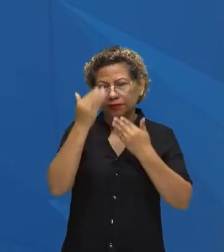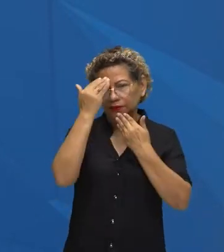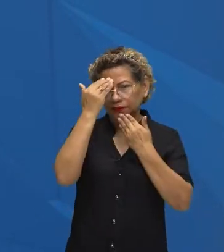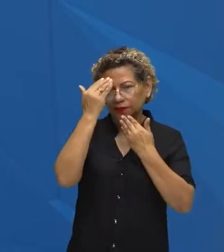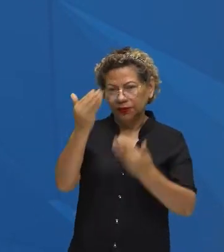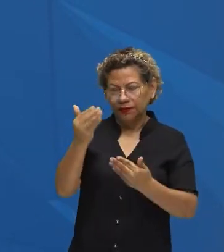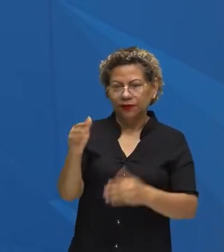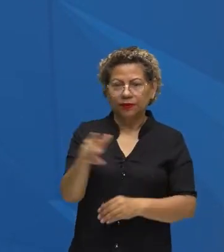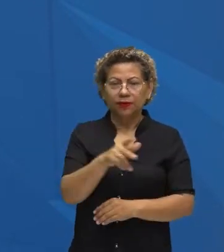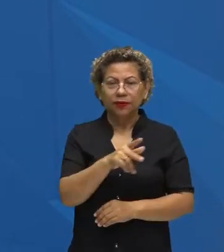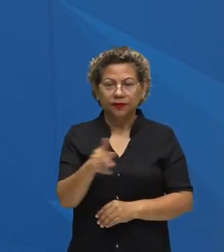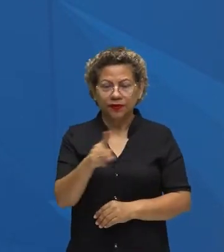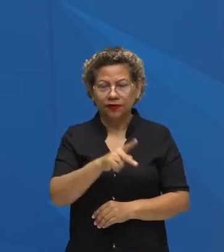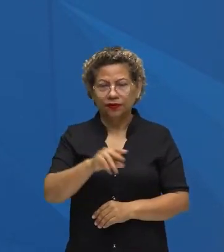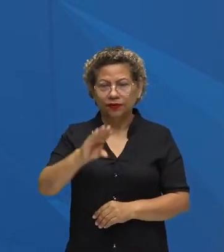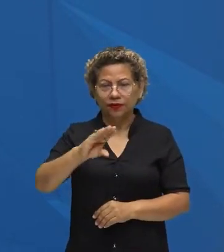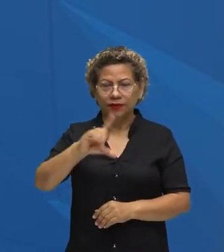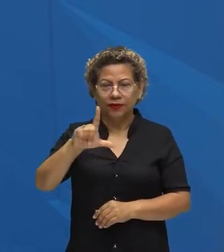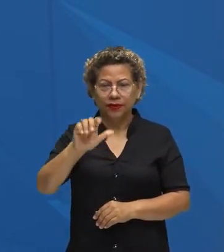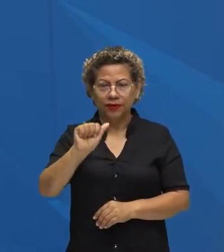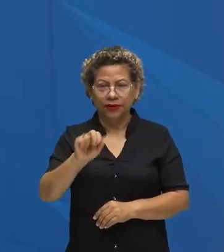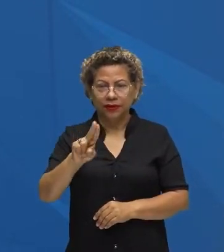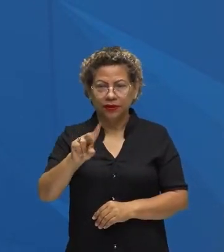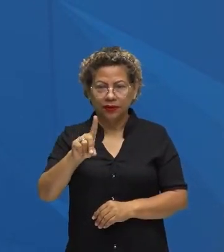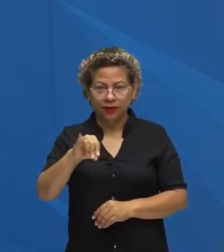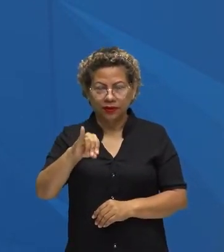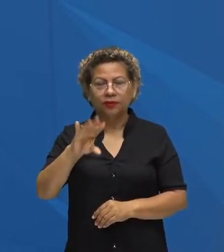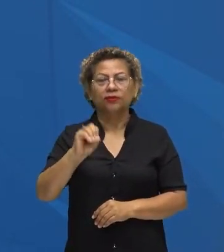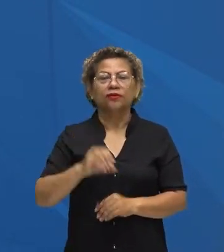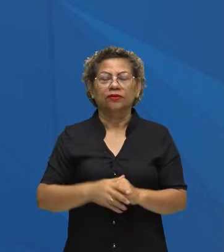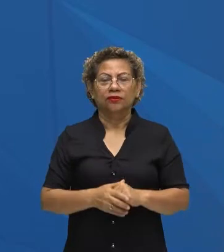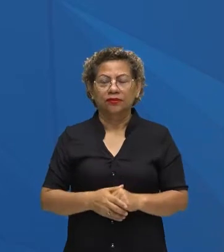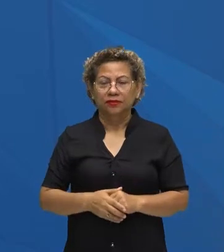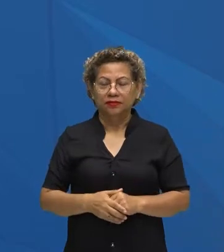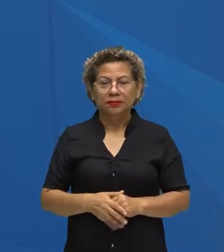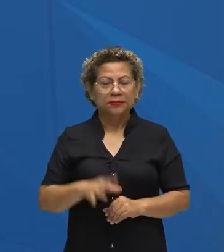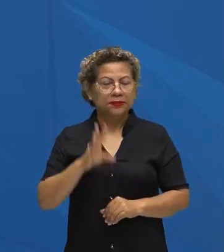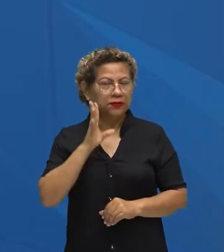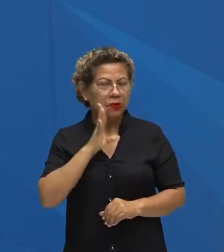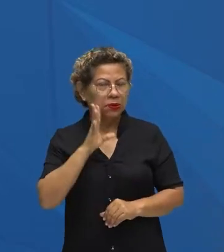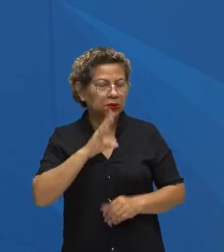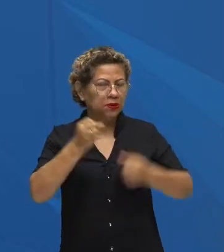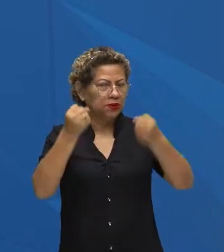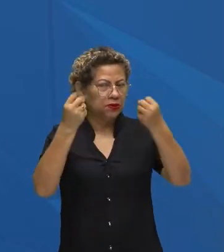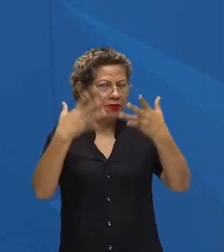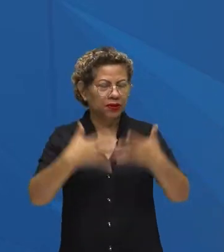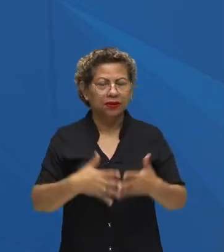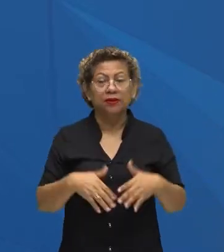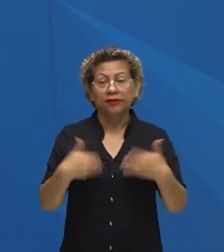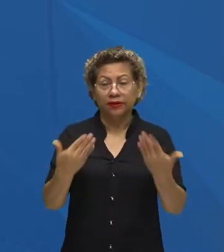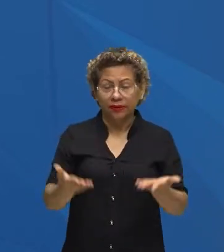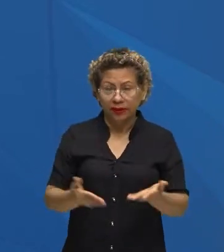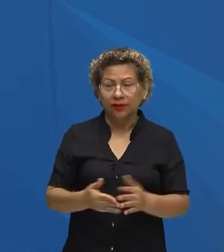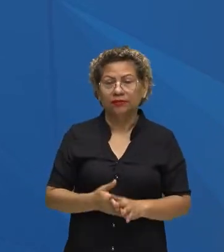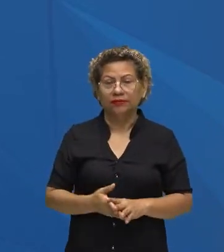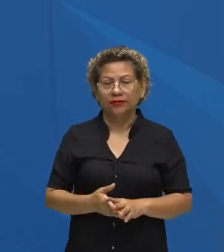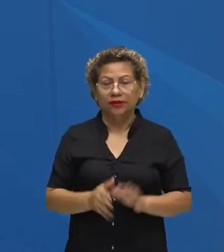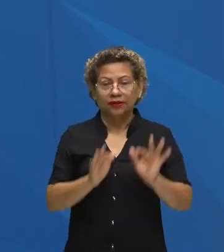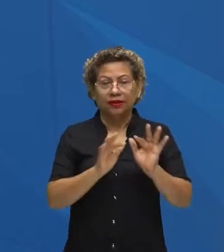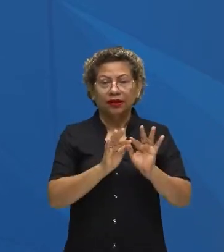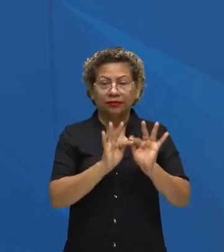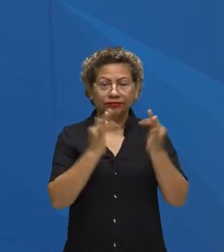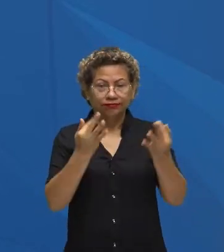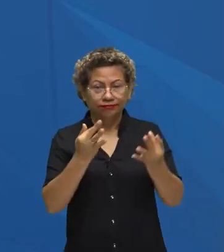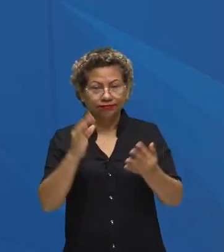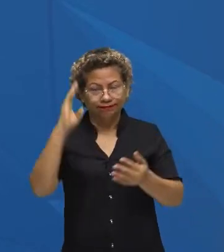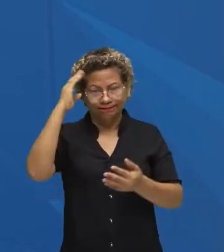Obrigada, professor Cláudio. Olha só quanto conceito interessante ele trouxe para explicar, não é? Olha só, os ditados populares, eles são baseados ali no